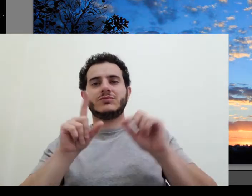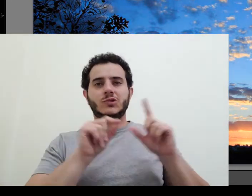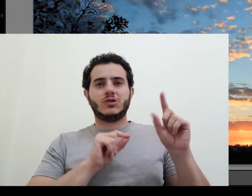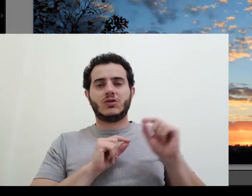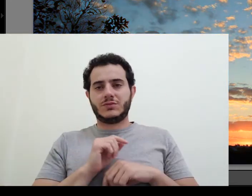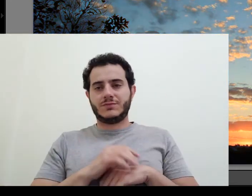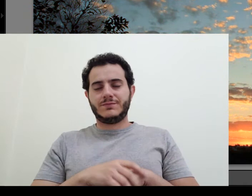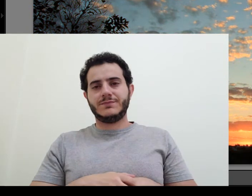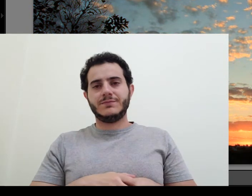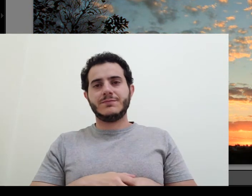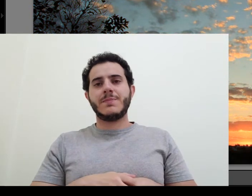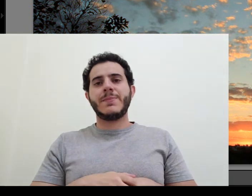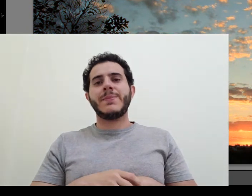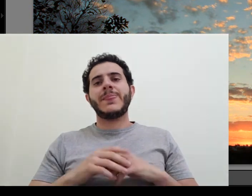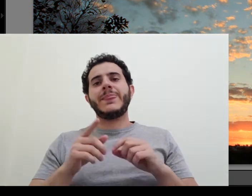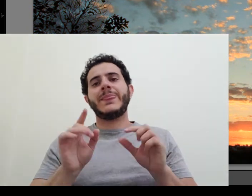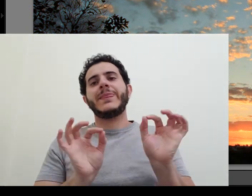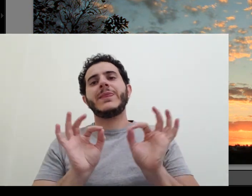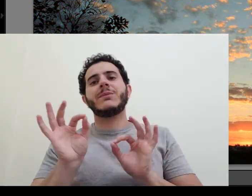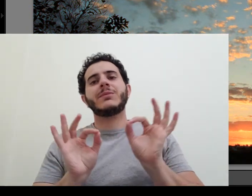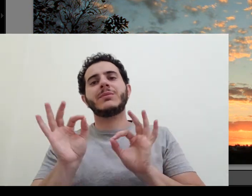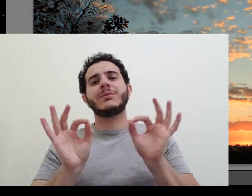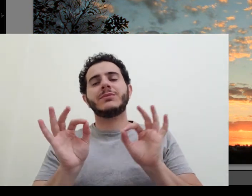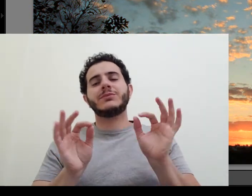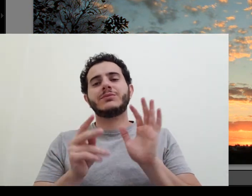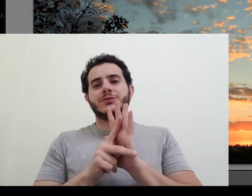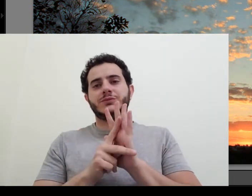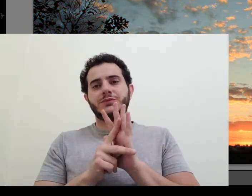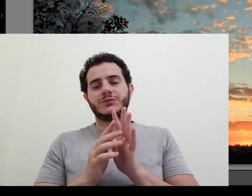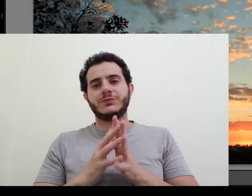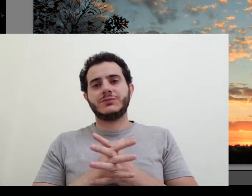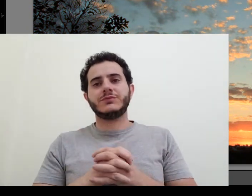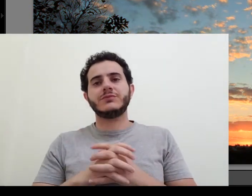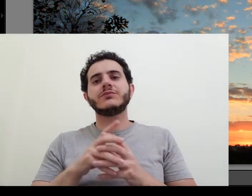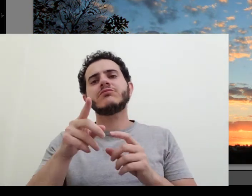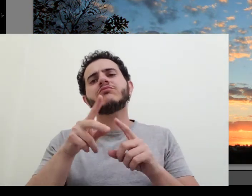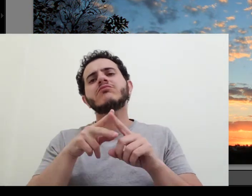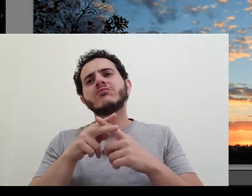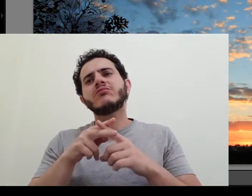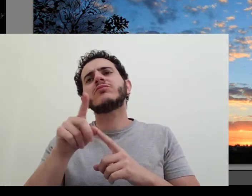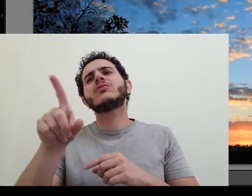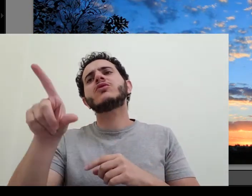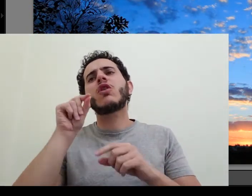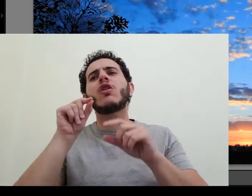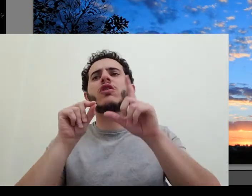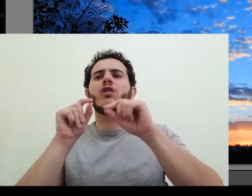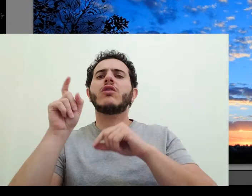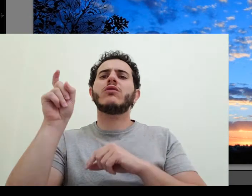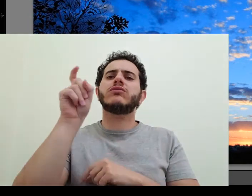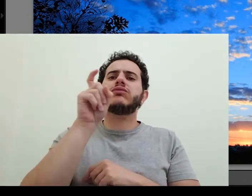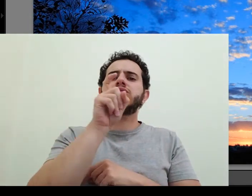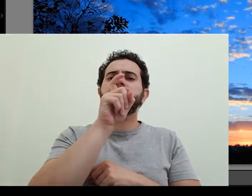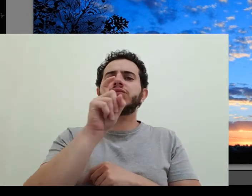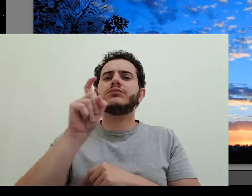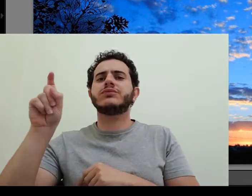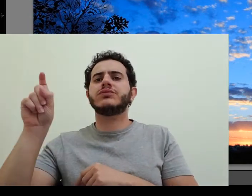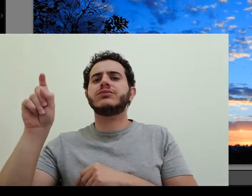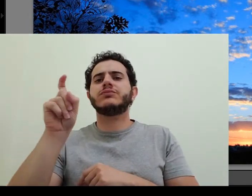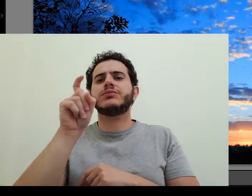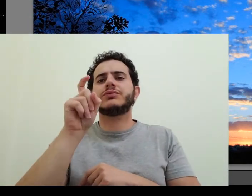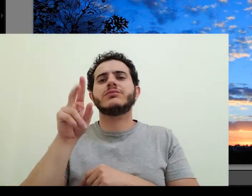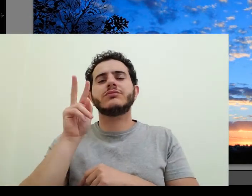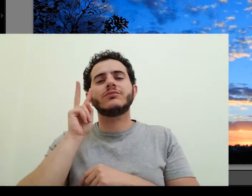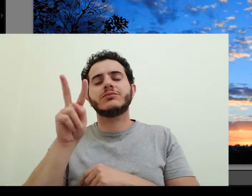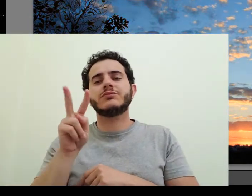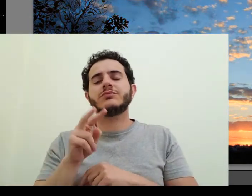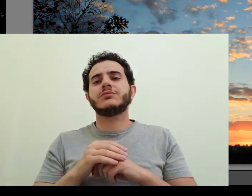tungstênio. Então ele considera que você está com um daylight e aí você escolheu com a luz do dia e você escolheu fotografar em tungstênio. Não